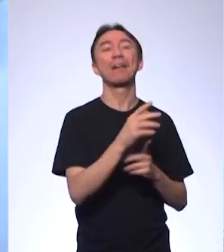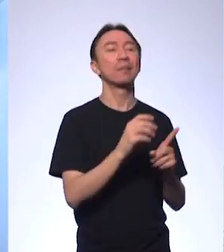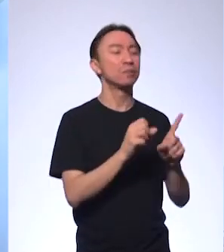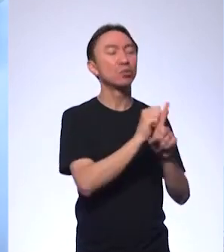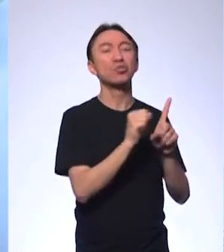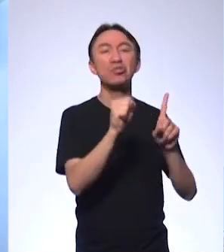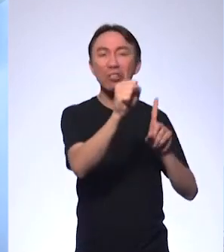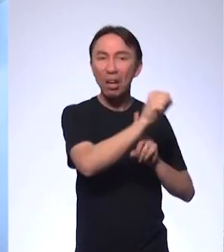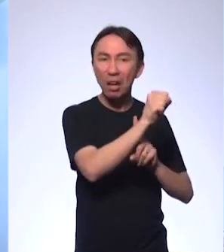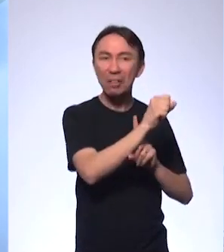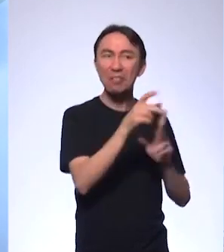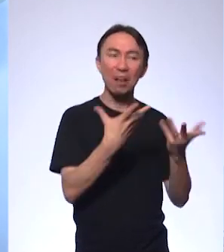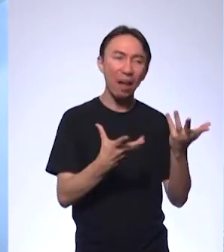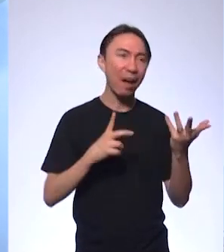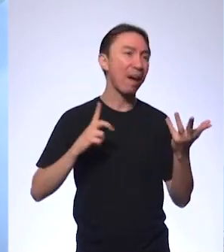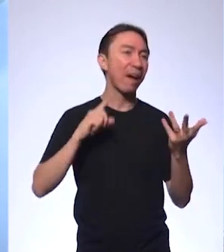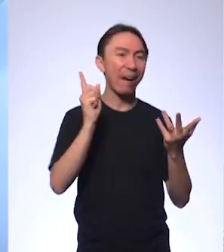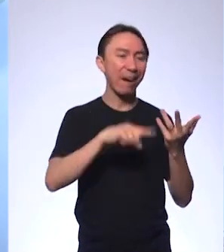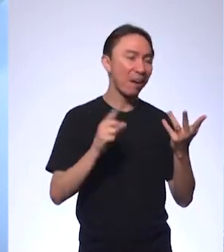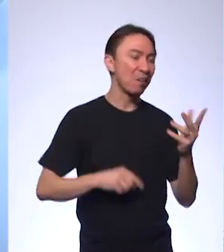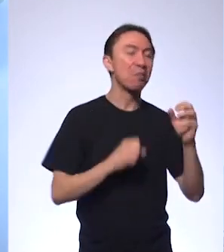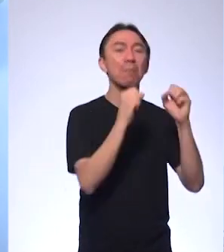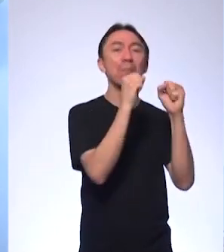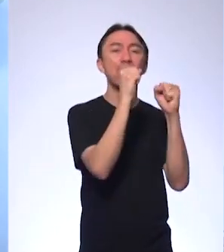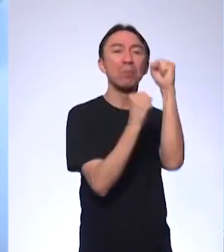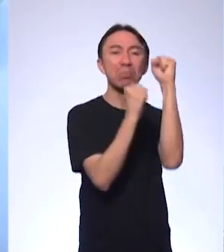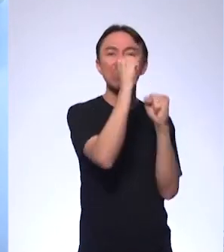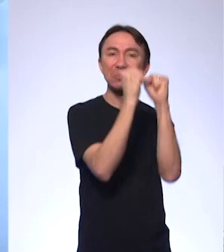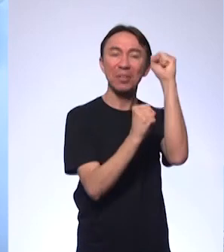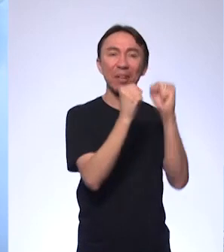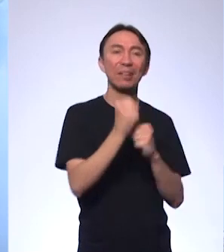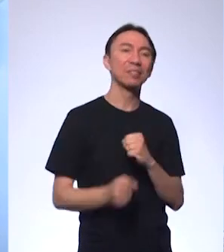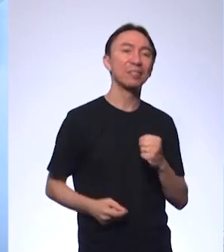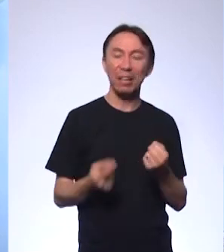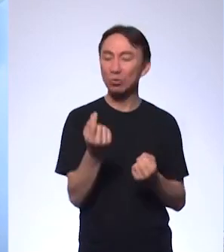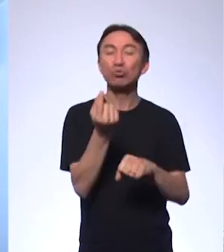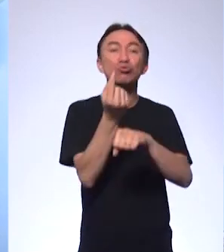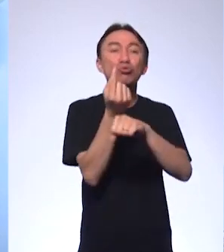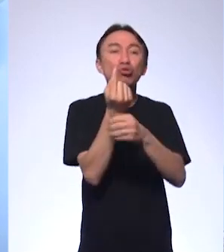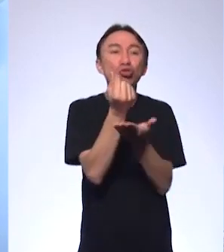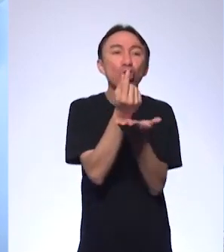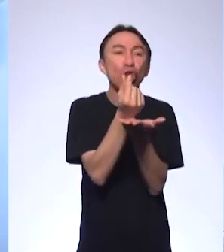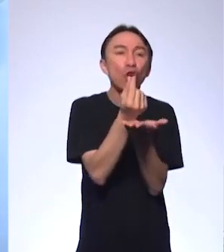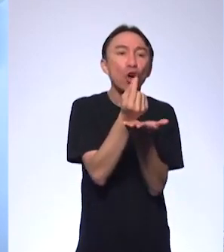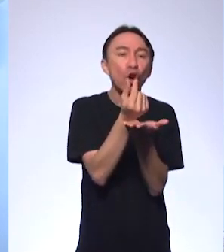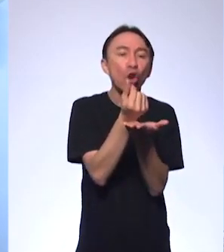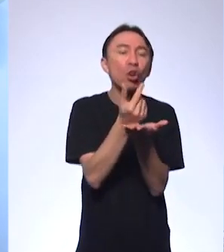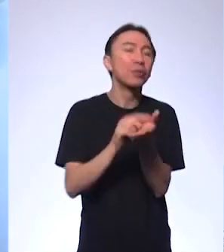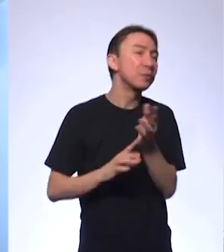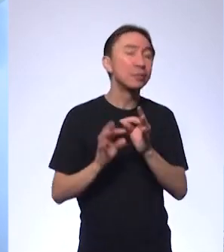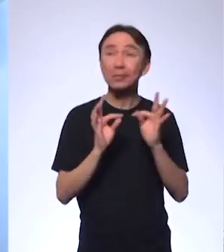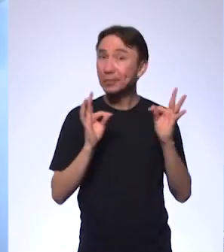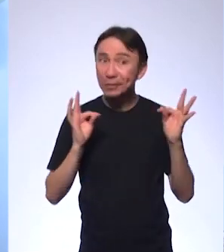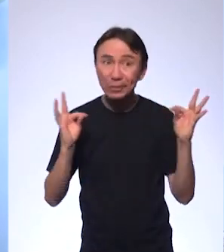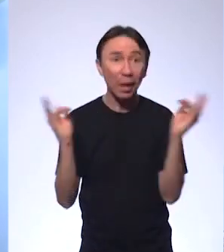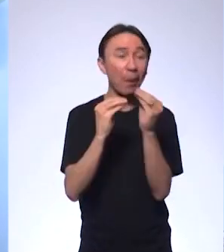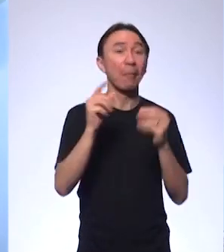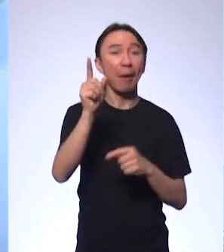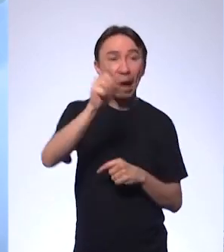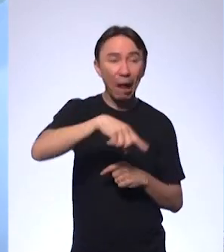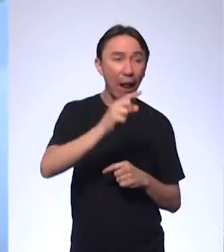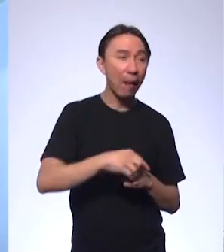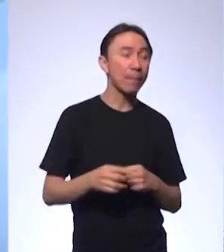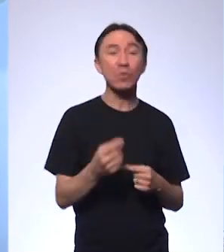E aí a gente sempre focando no lucro, focando na utilização de recursos. Né? E essa